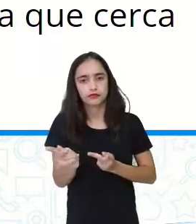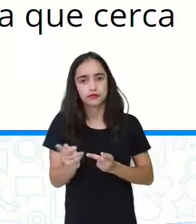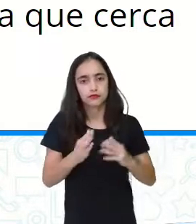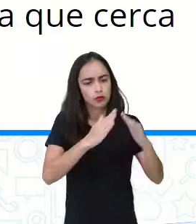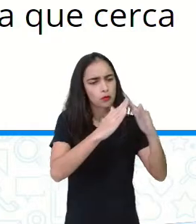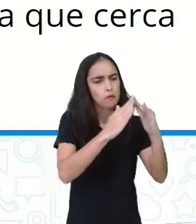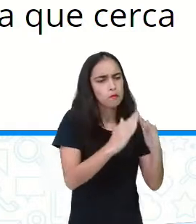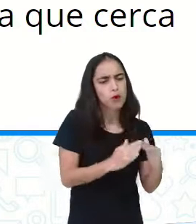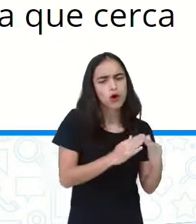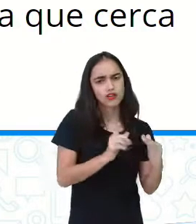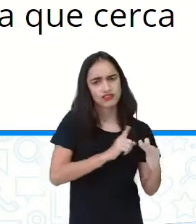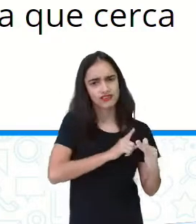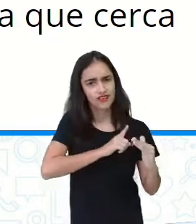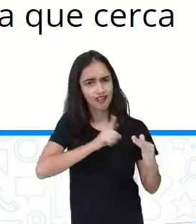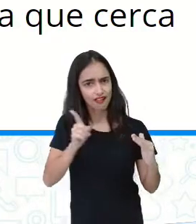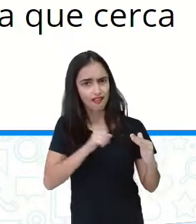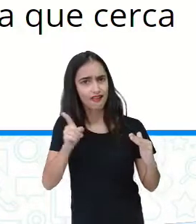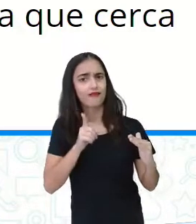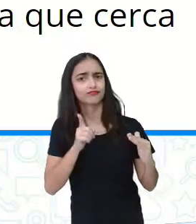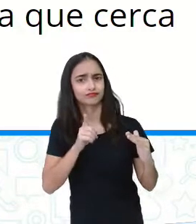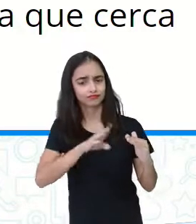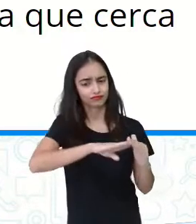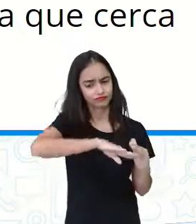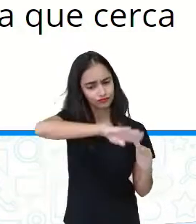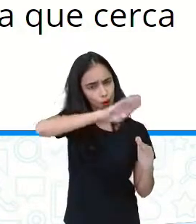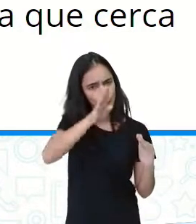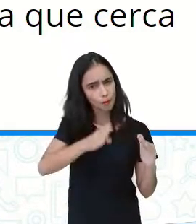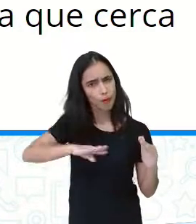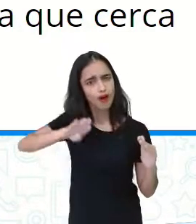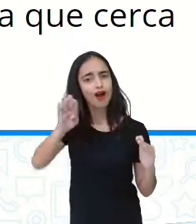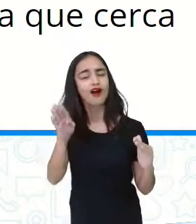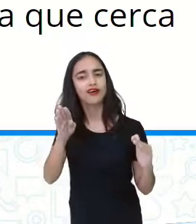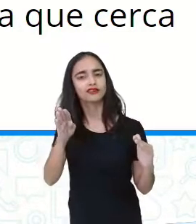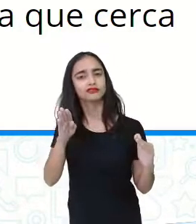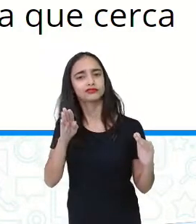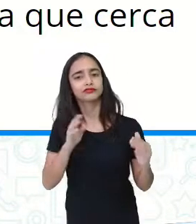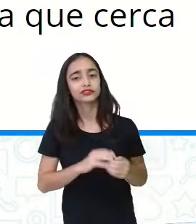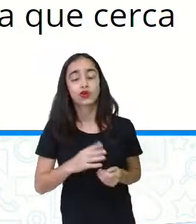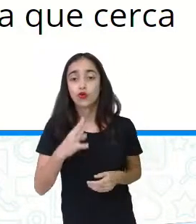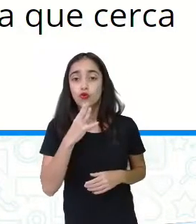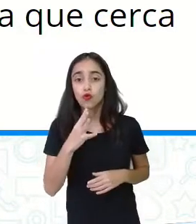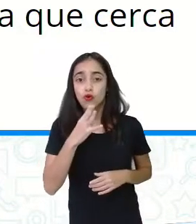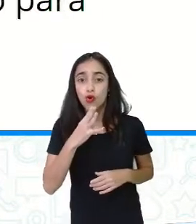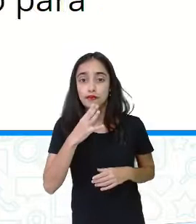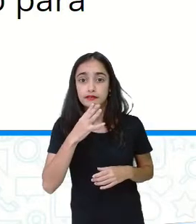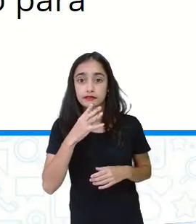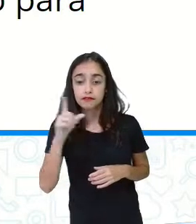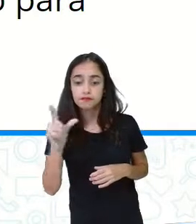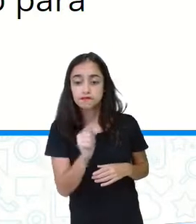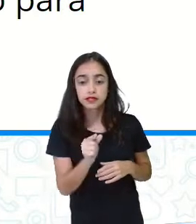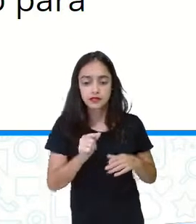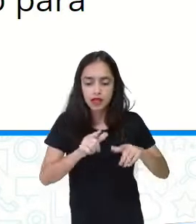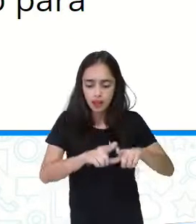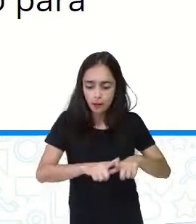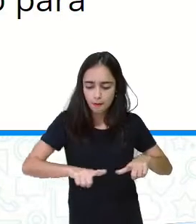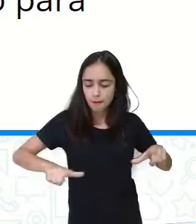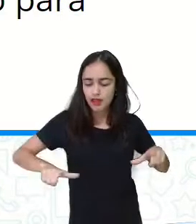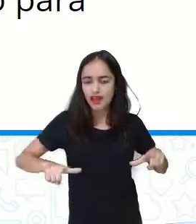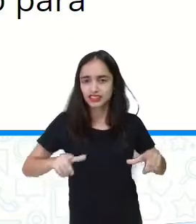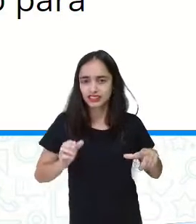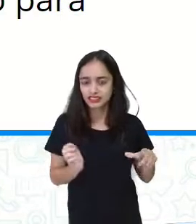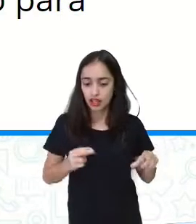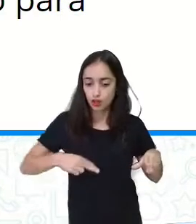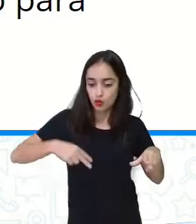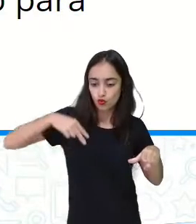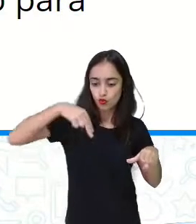Antigos da formação de pedra que cerca o local conheciam o pequeno Recanto é